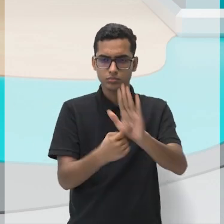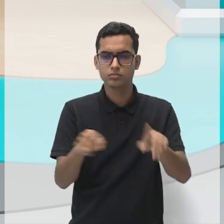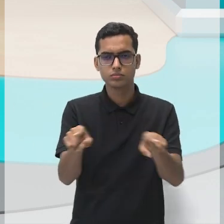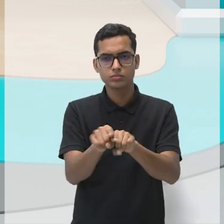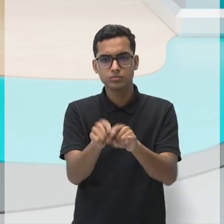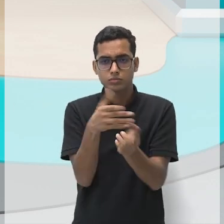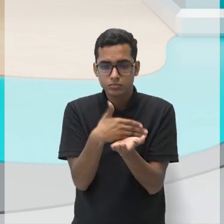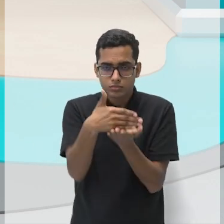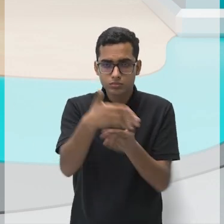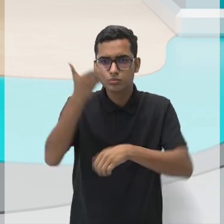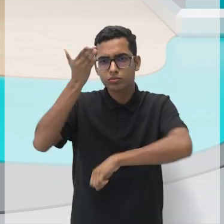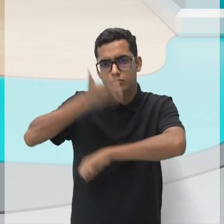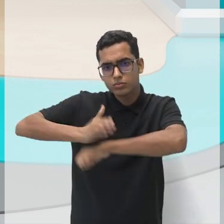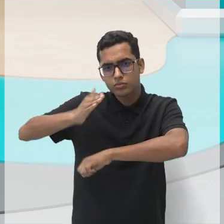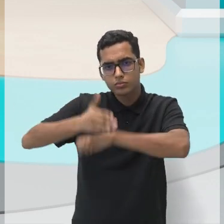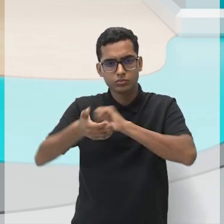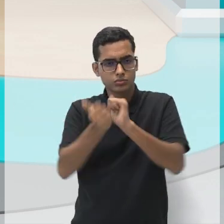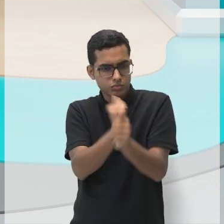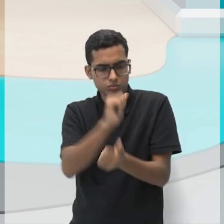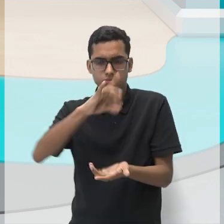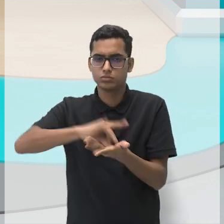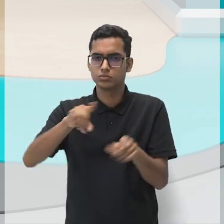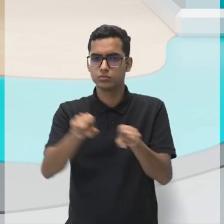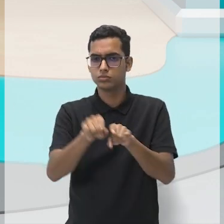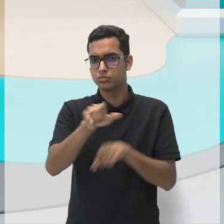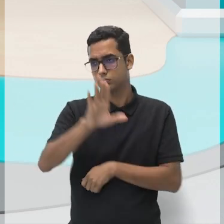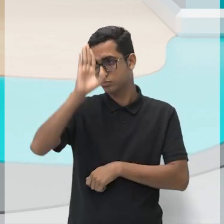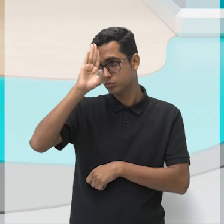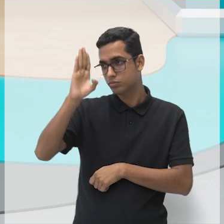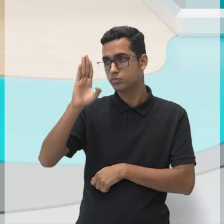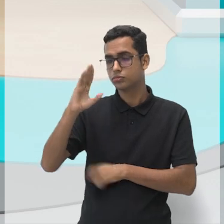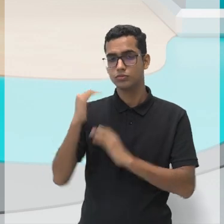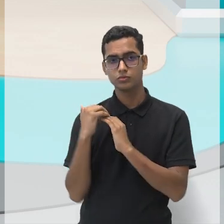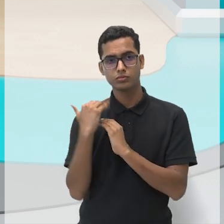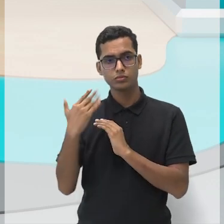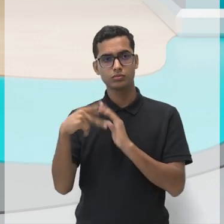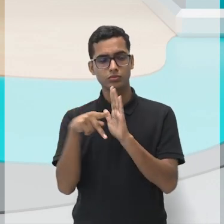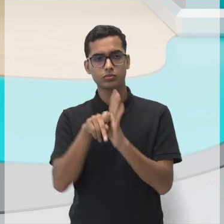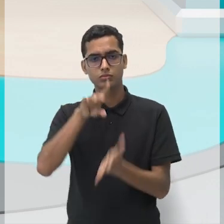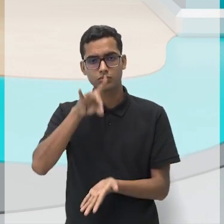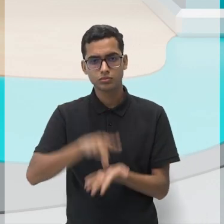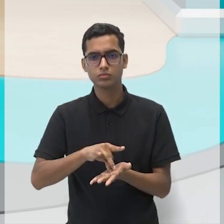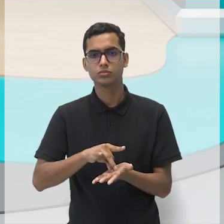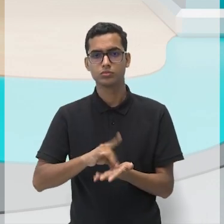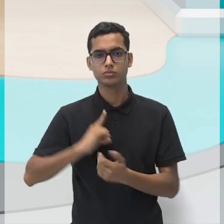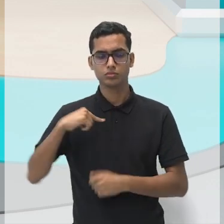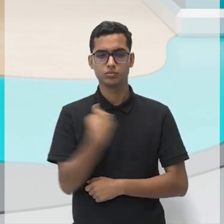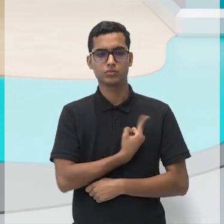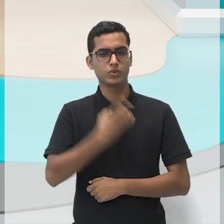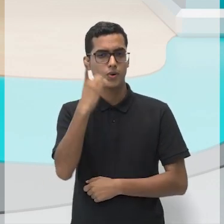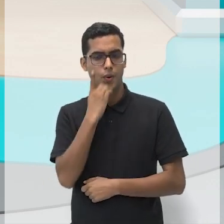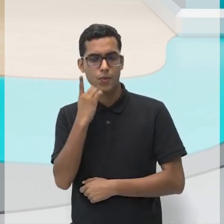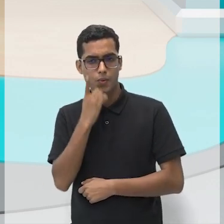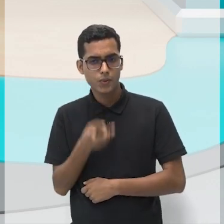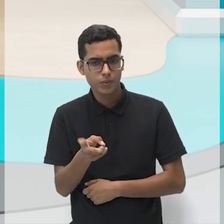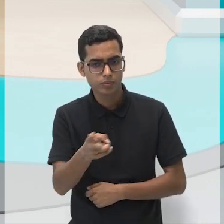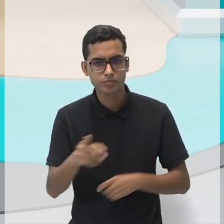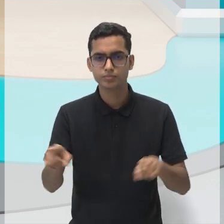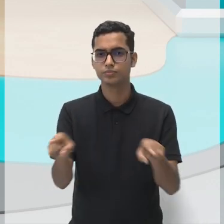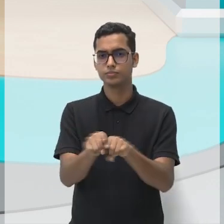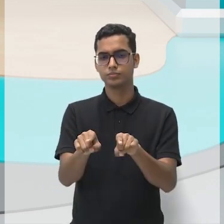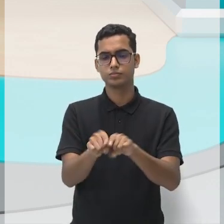está iniciando uma prática esportiva, principalmente que é algo fora do nosso dia a dia, né, que